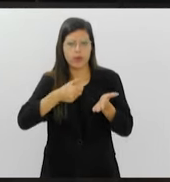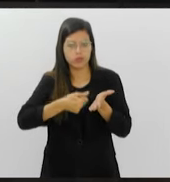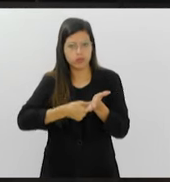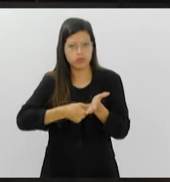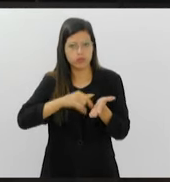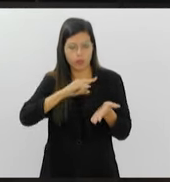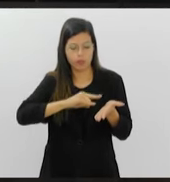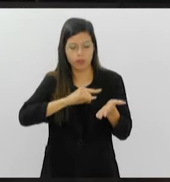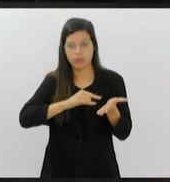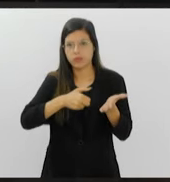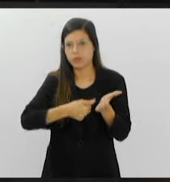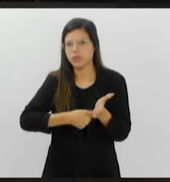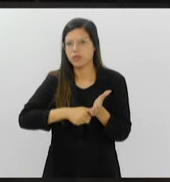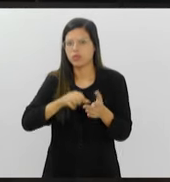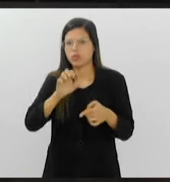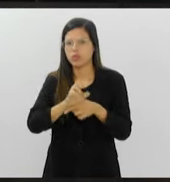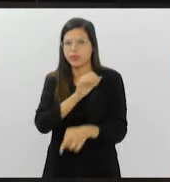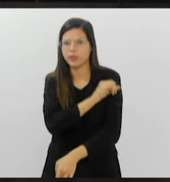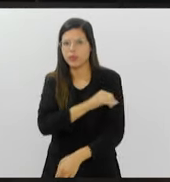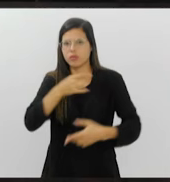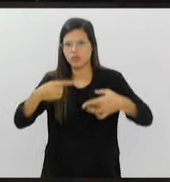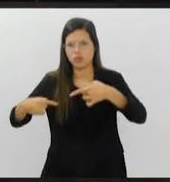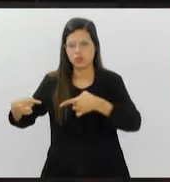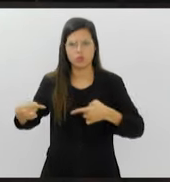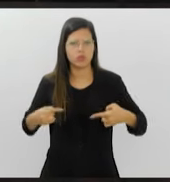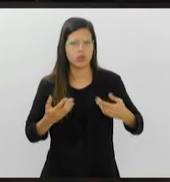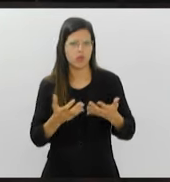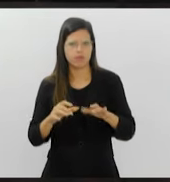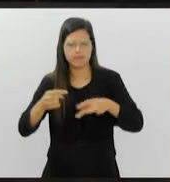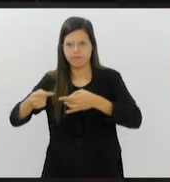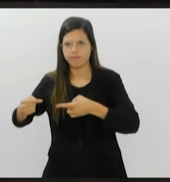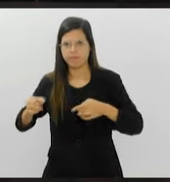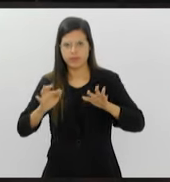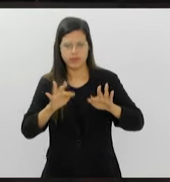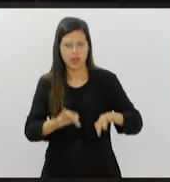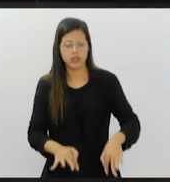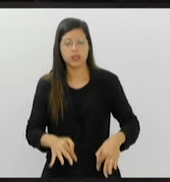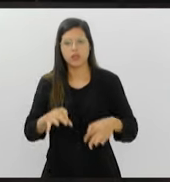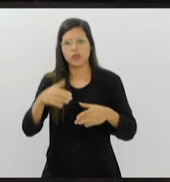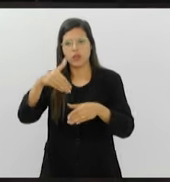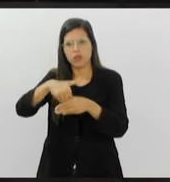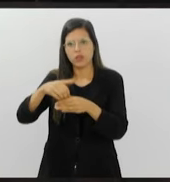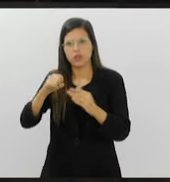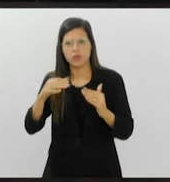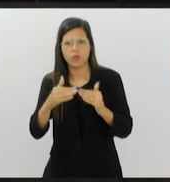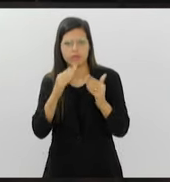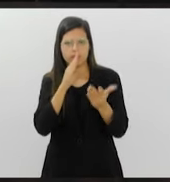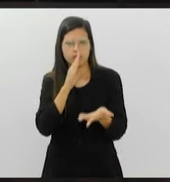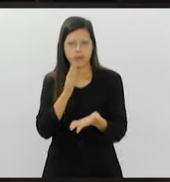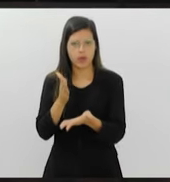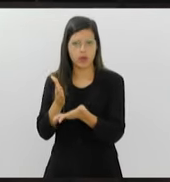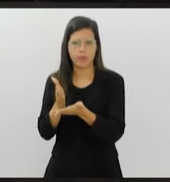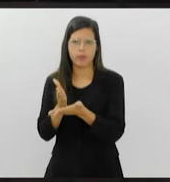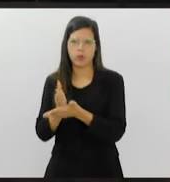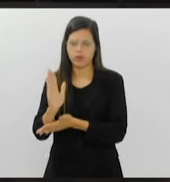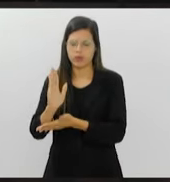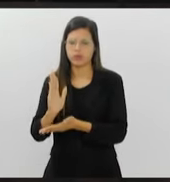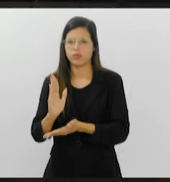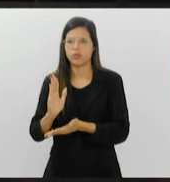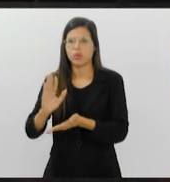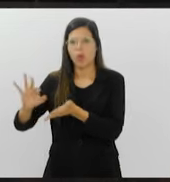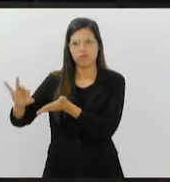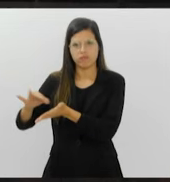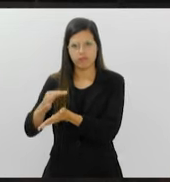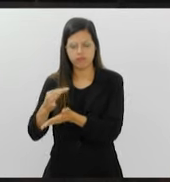Estado do Rio de Janeiro. Em discussão, não havendo quem queira discutir, encerrada a discussão. Em votação, os senhores que aprovam permaneçam como estão. Aprovado,